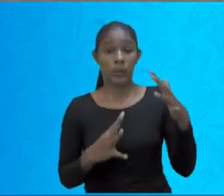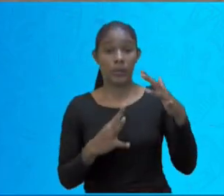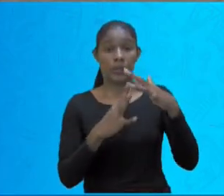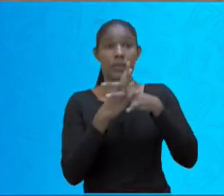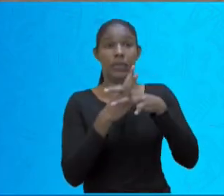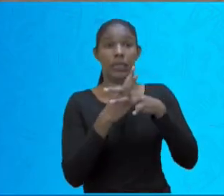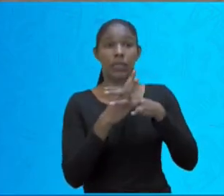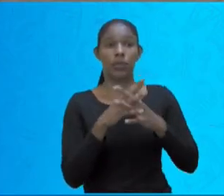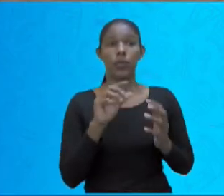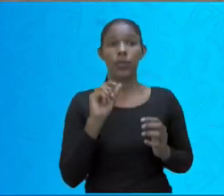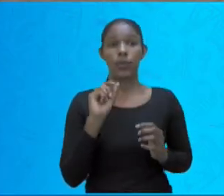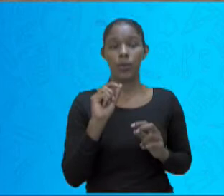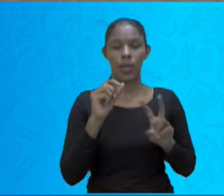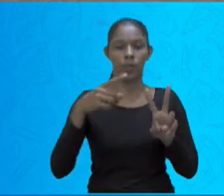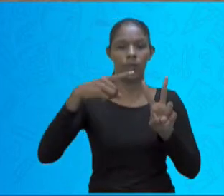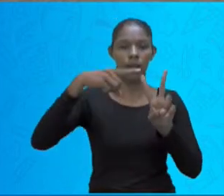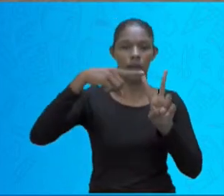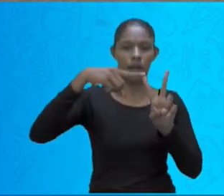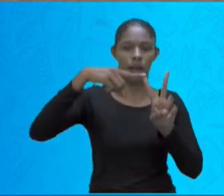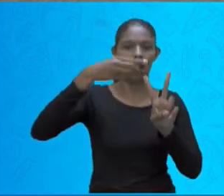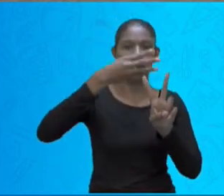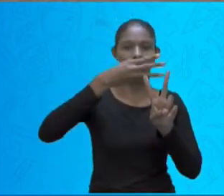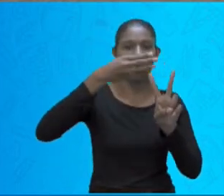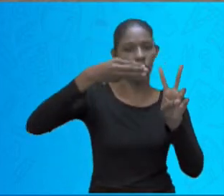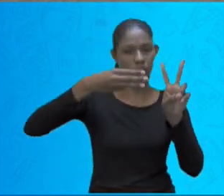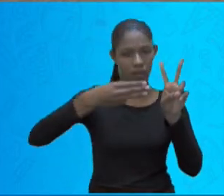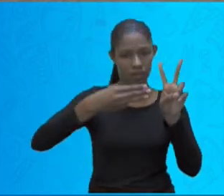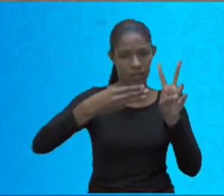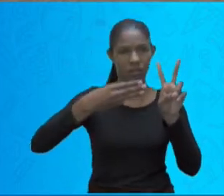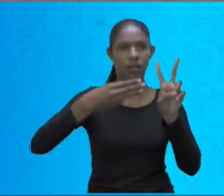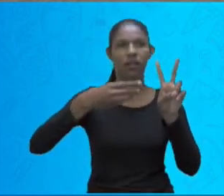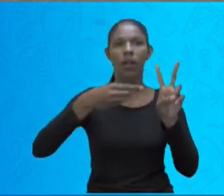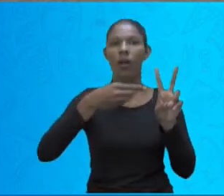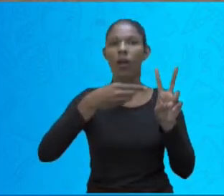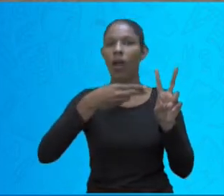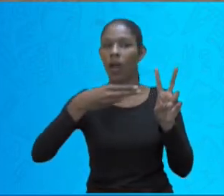excesso. Eu tenho a raiz cúbica de 3 igual a